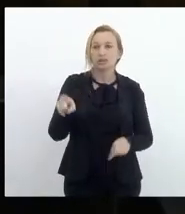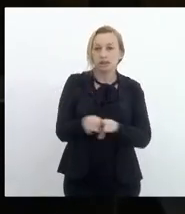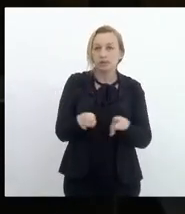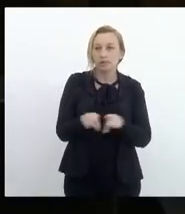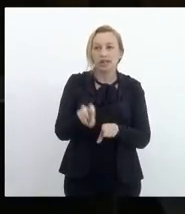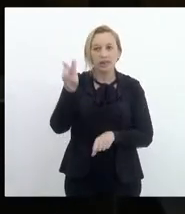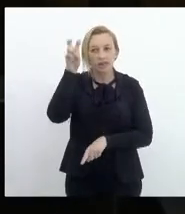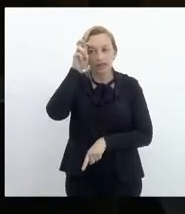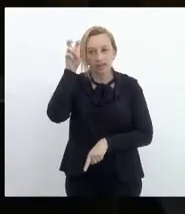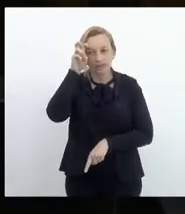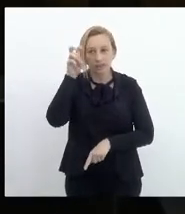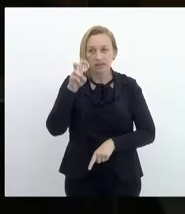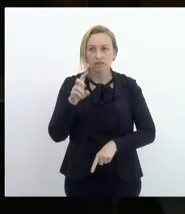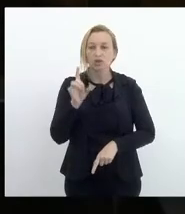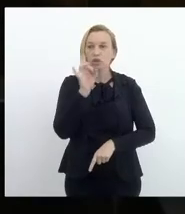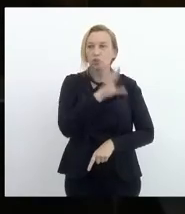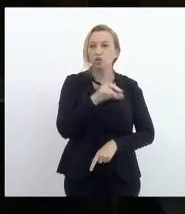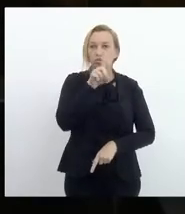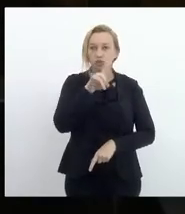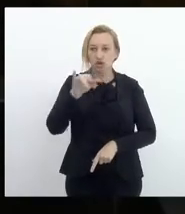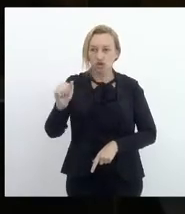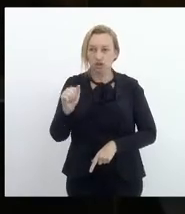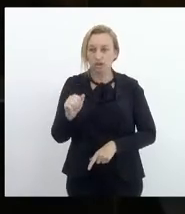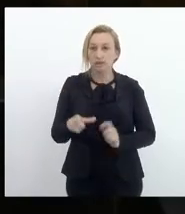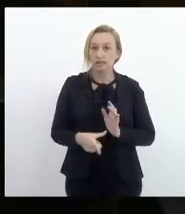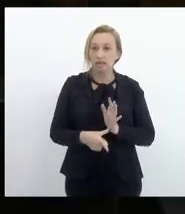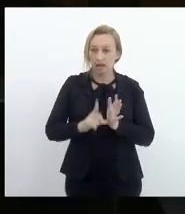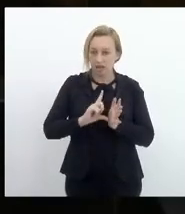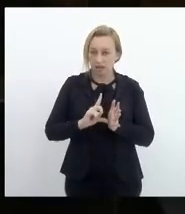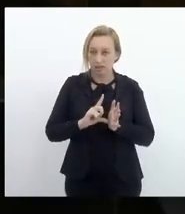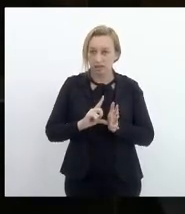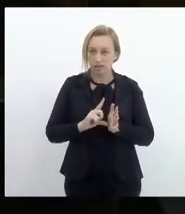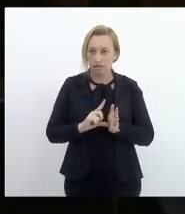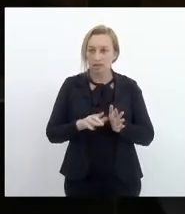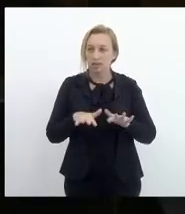quinta-feira os últimos dias antes dessa